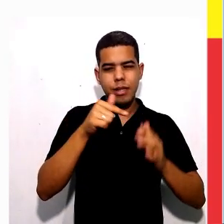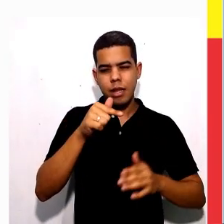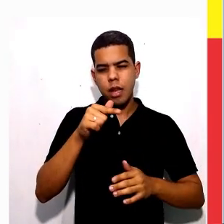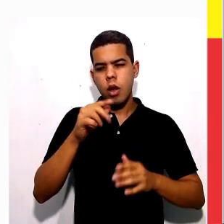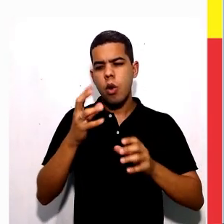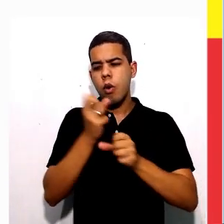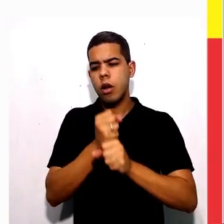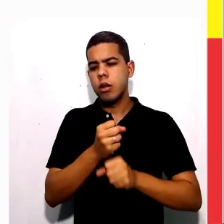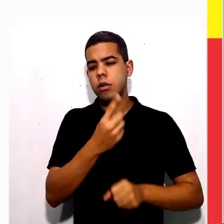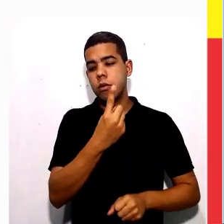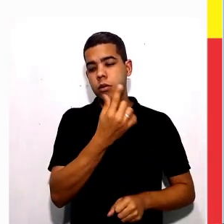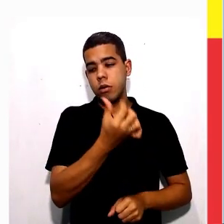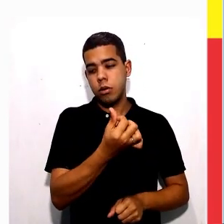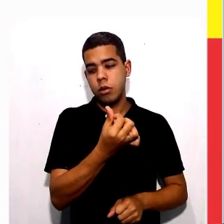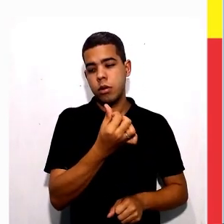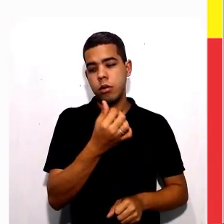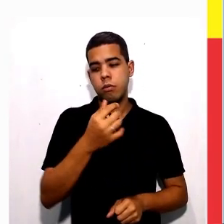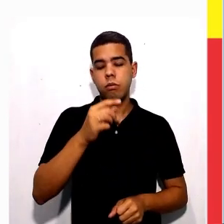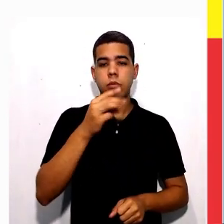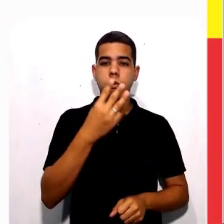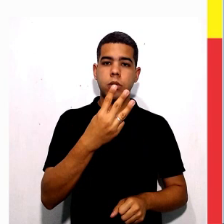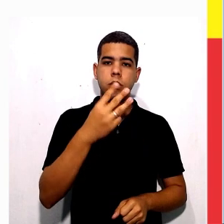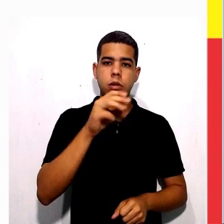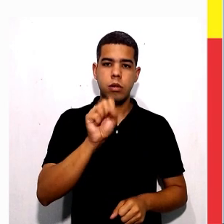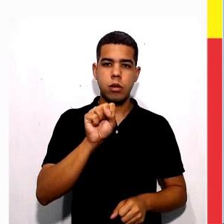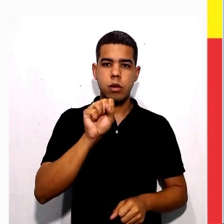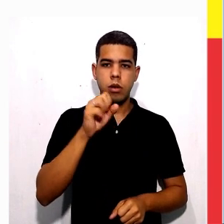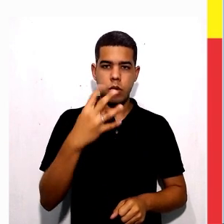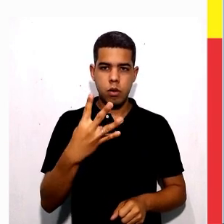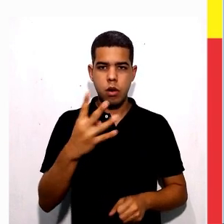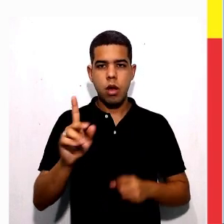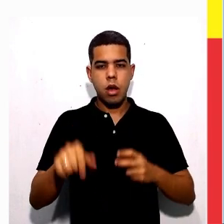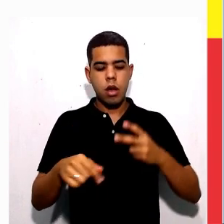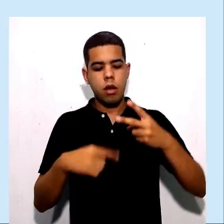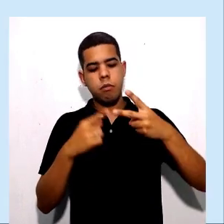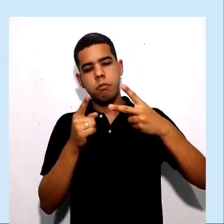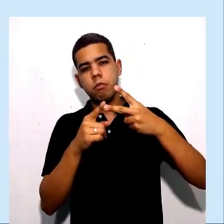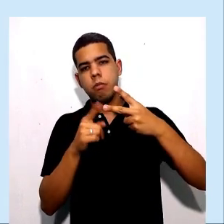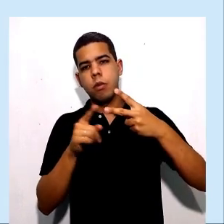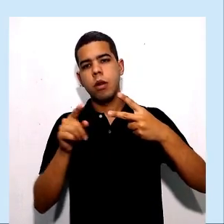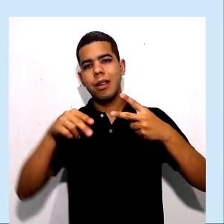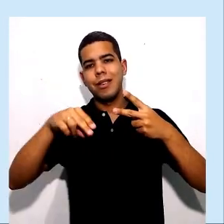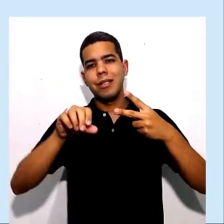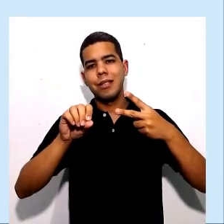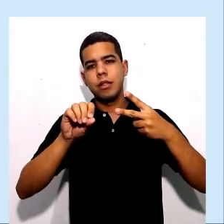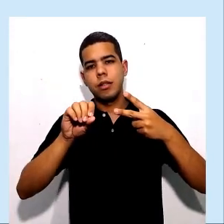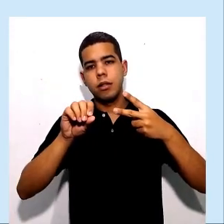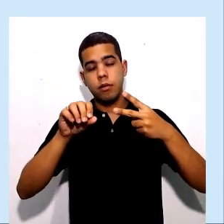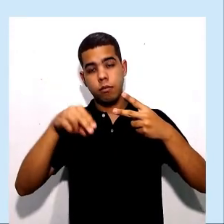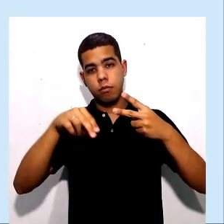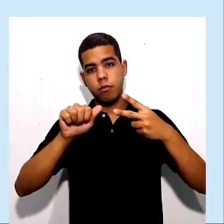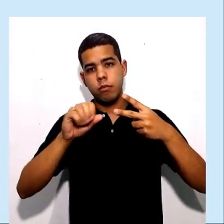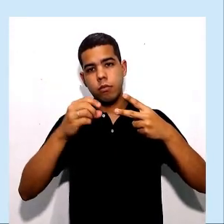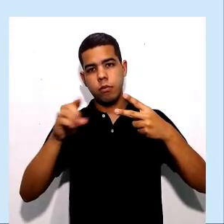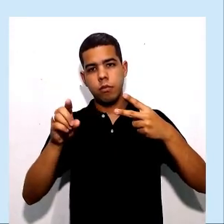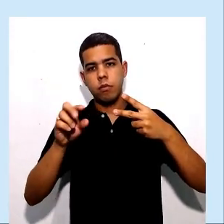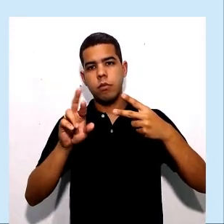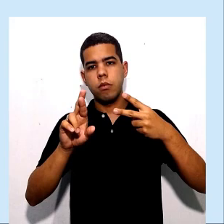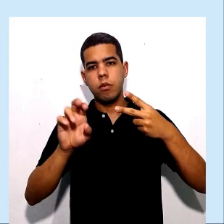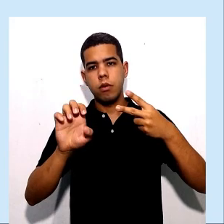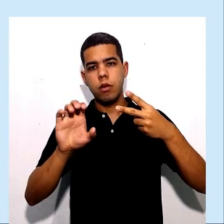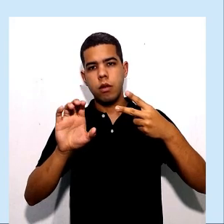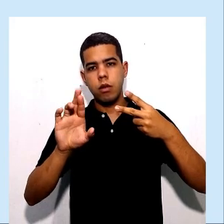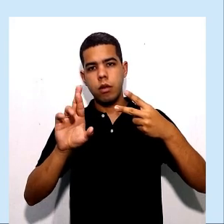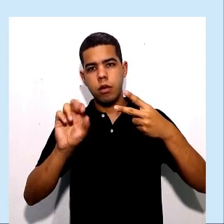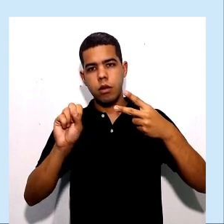16.384. Beleza? Essa é não recursiva. Então, veja o seguinte. Recursiva, temos